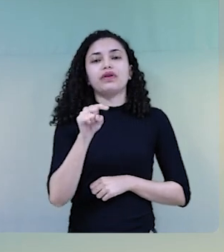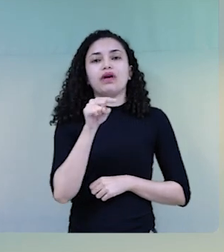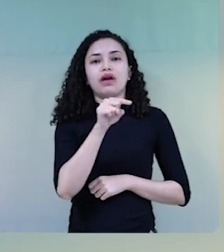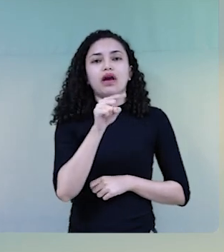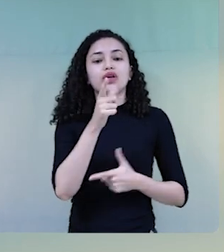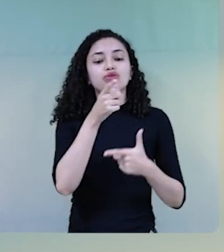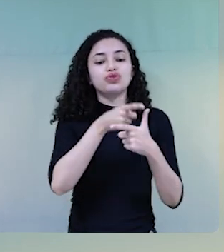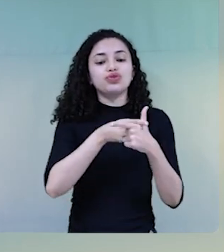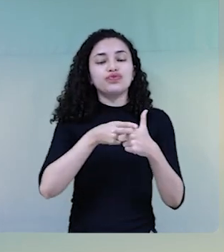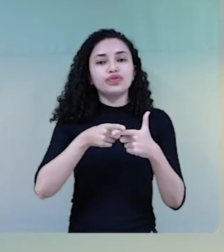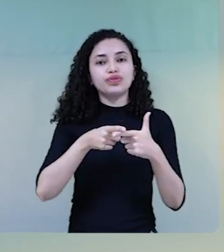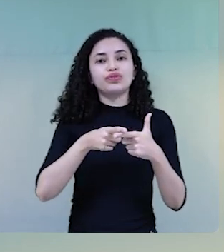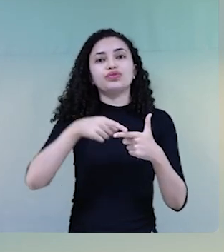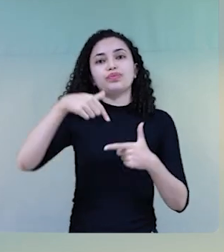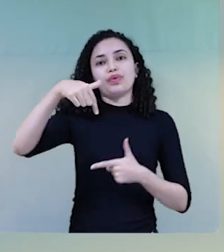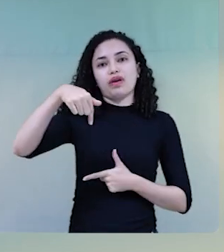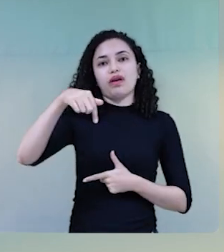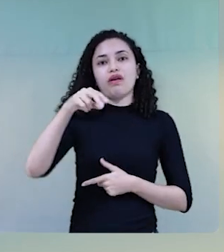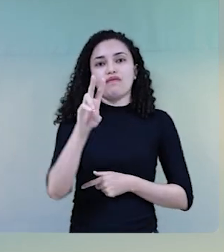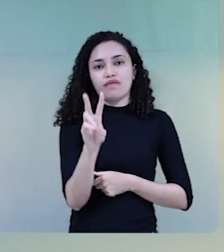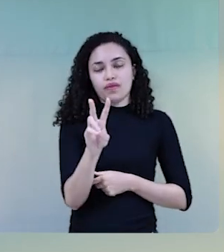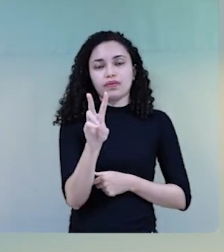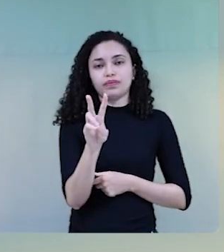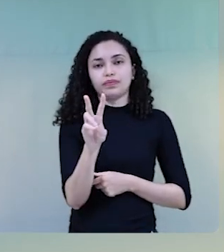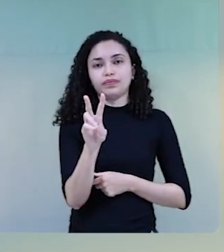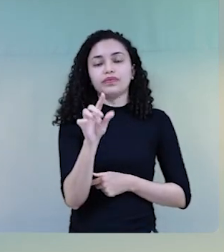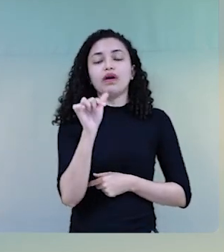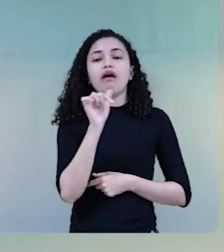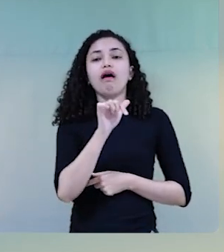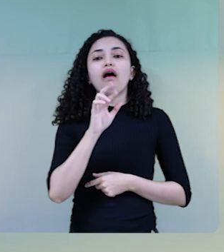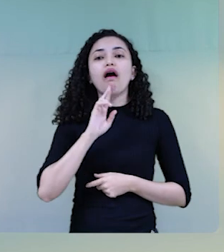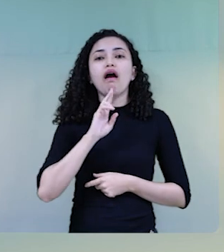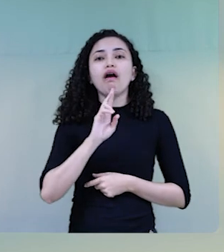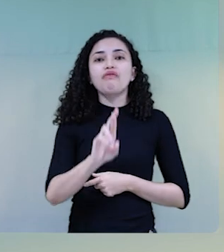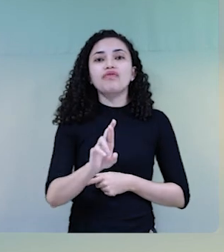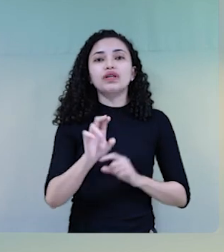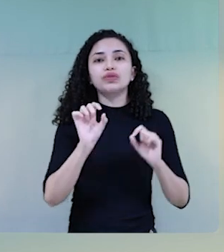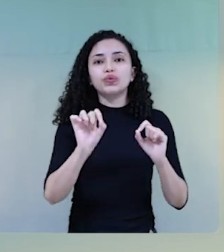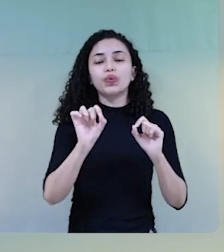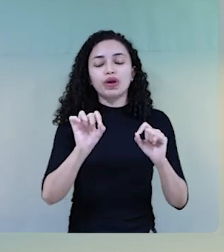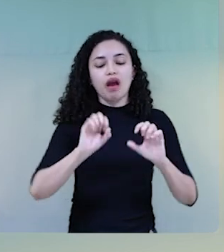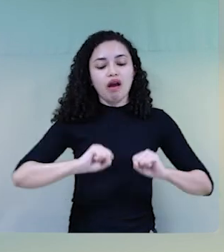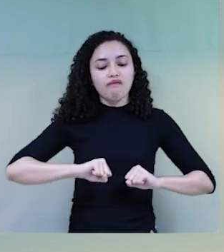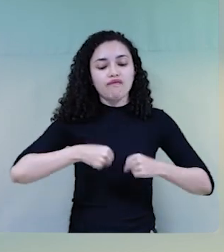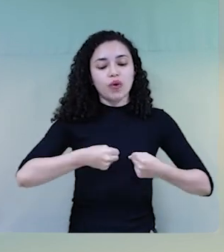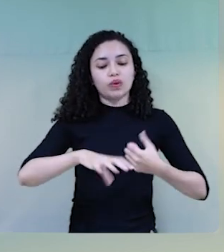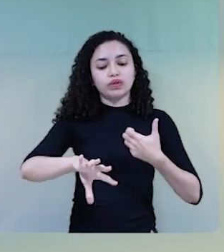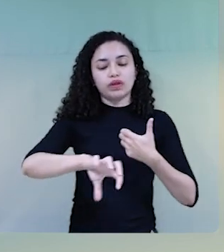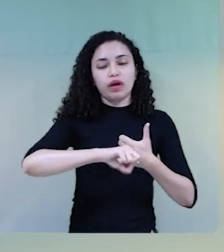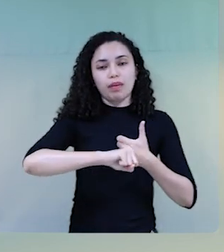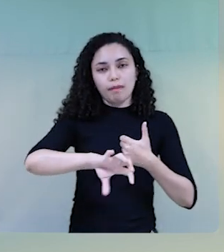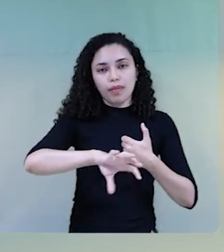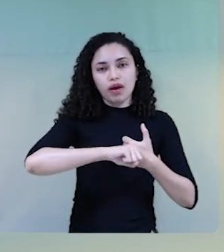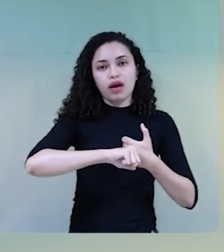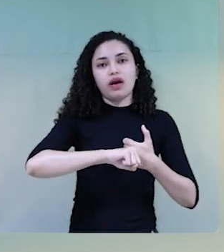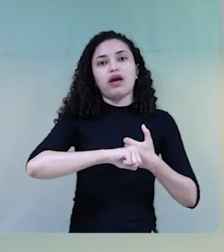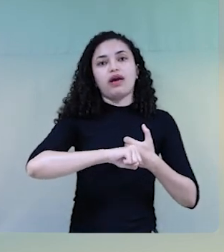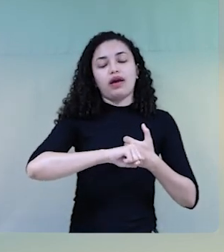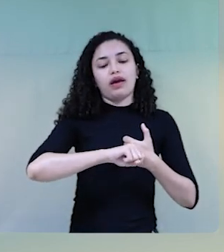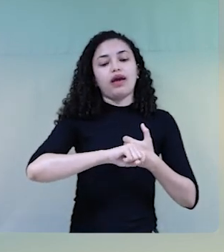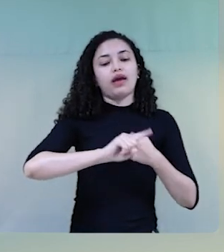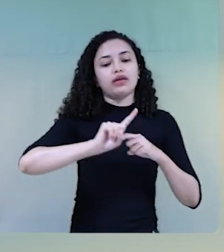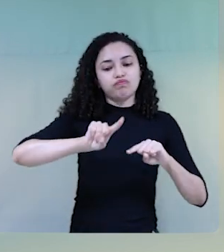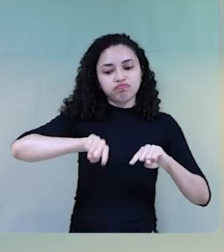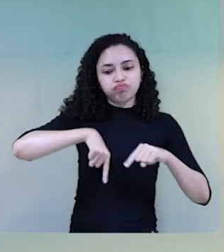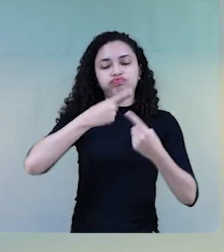tá certo? Aqui, ele está fazendo referência à força magnética atuante na carga e os efeitos que ela sofre